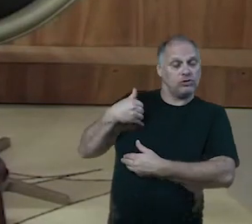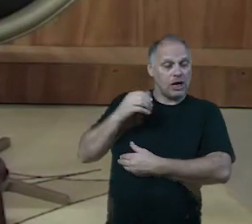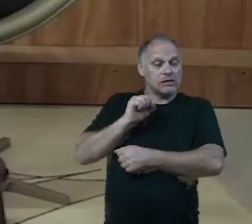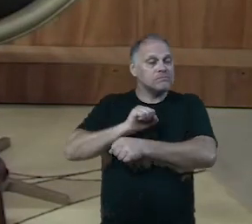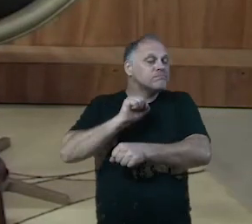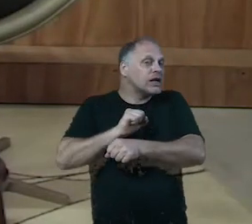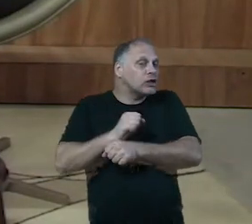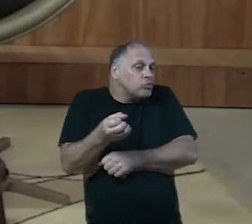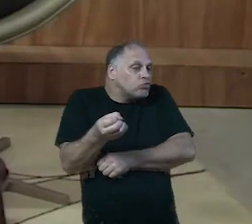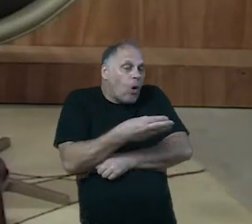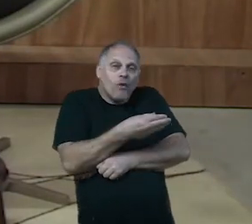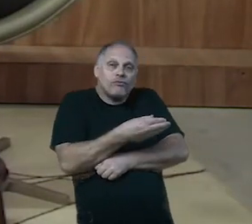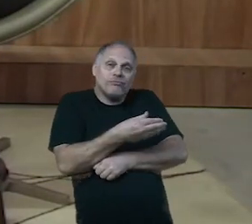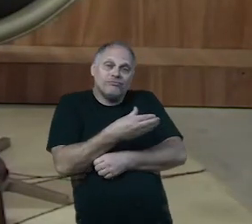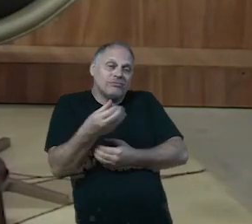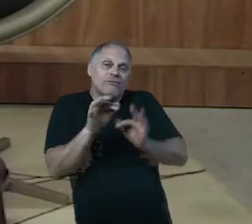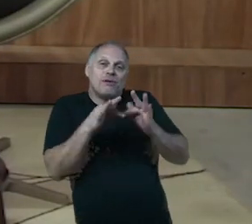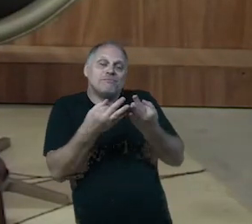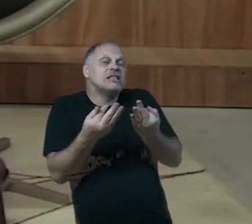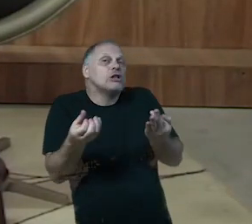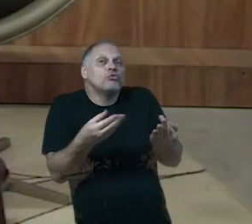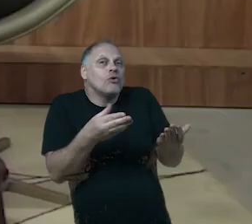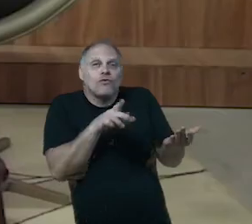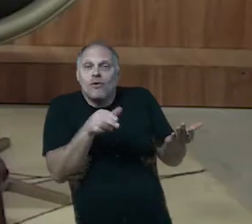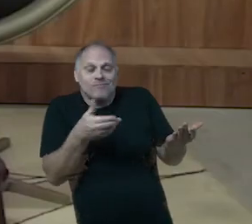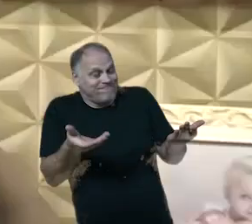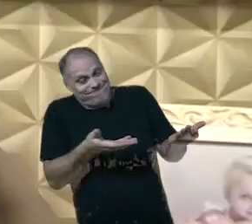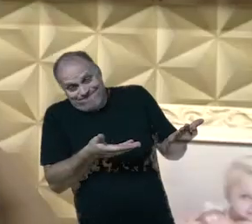um novo integrante da família. Então, eu acho que